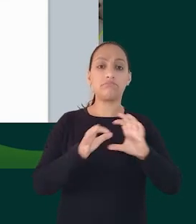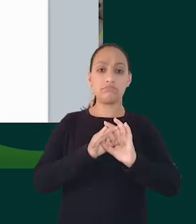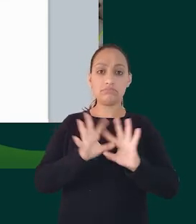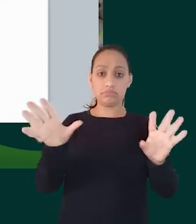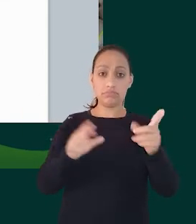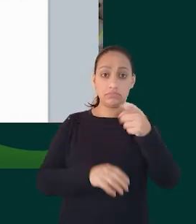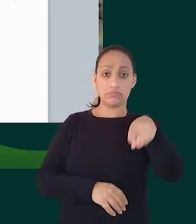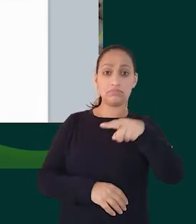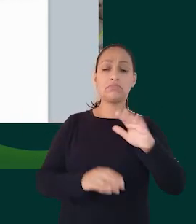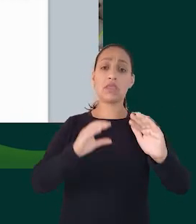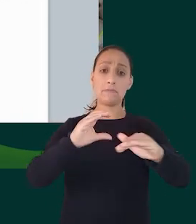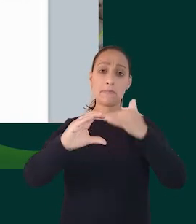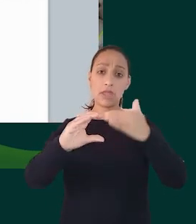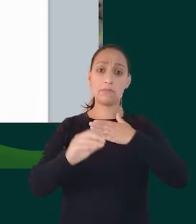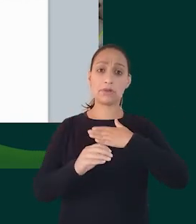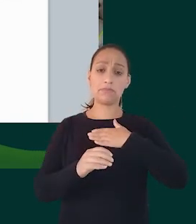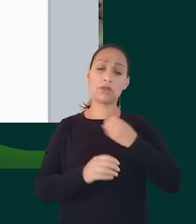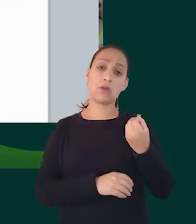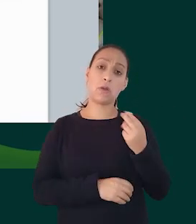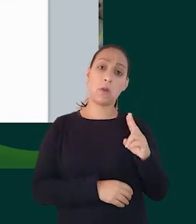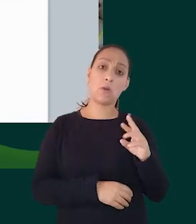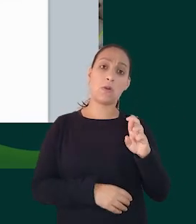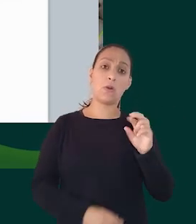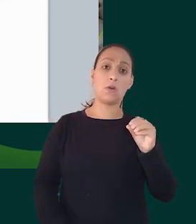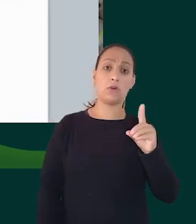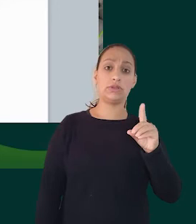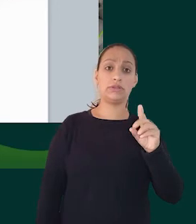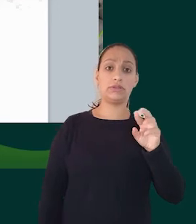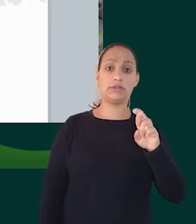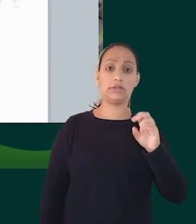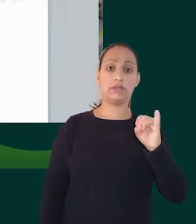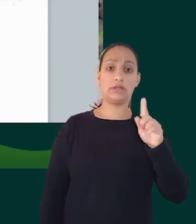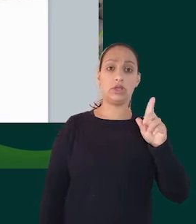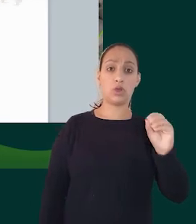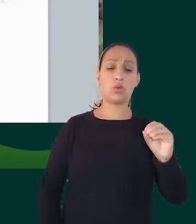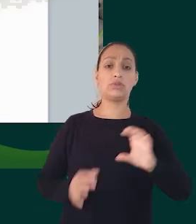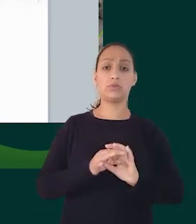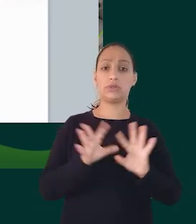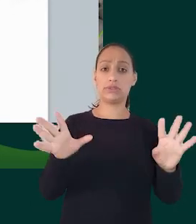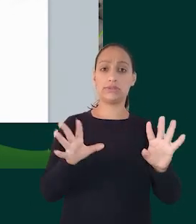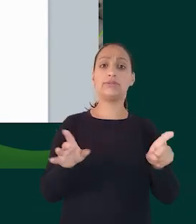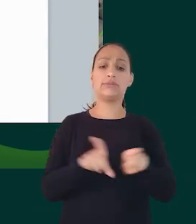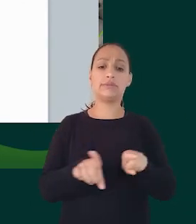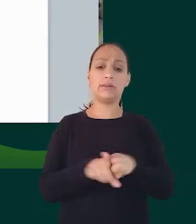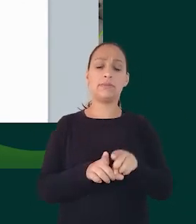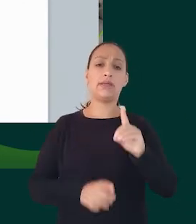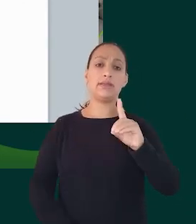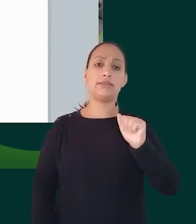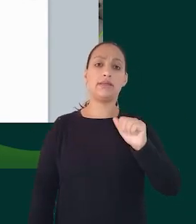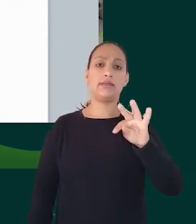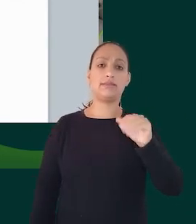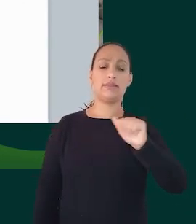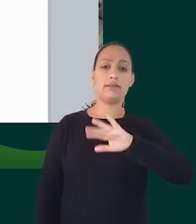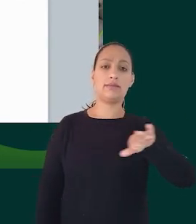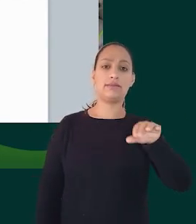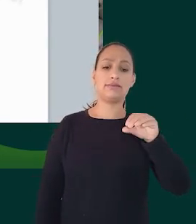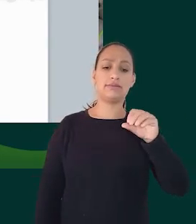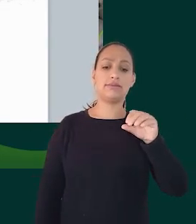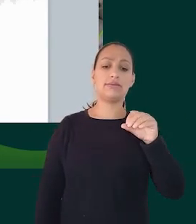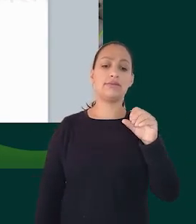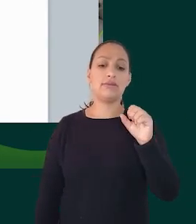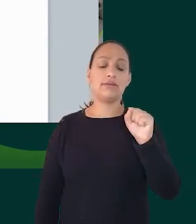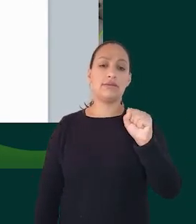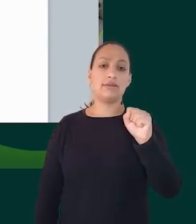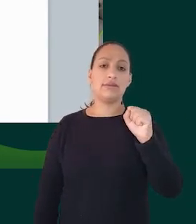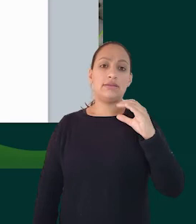Me mandem e-mail ou o Rodrigo disponibiliza posteriormente. O Data Science Academy tem bastante material sobre o